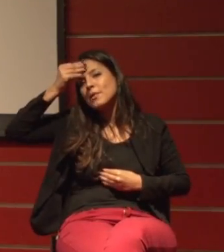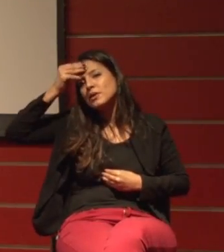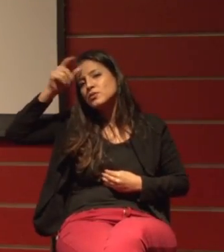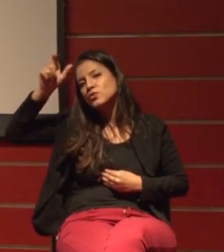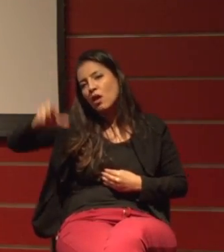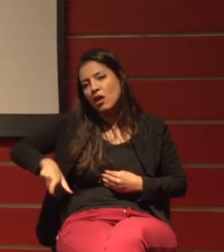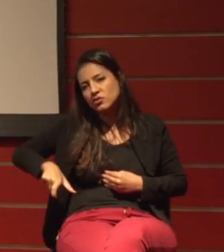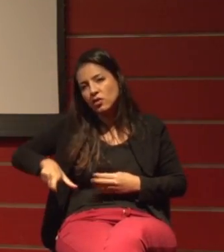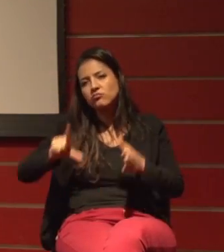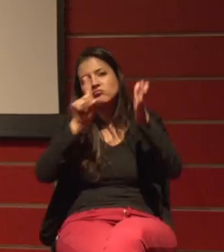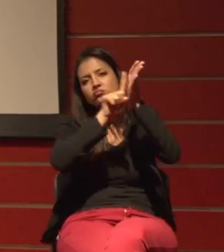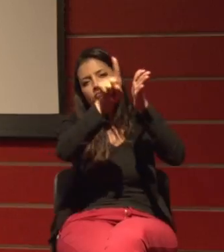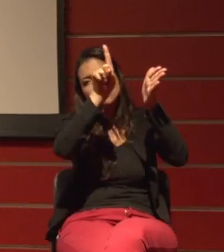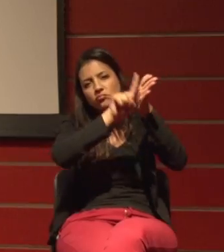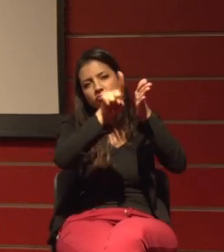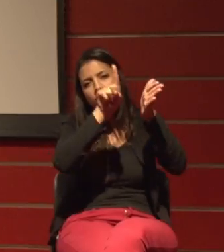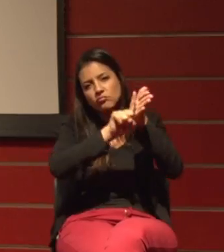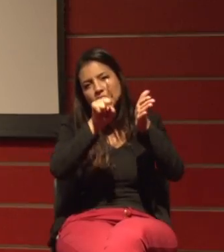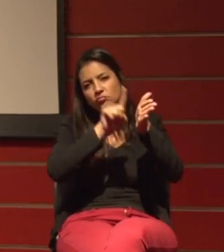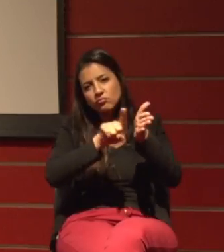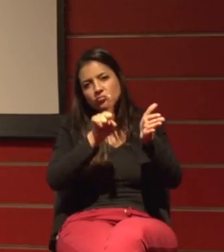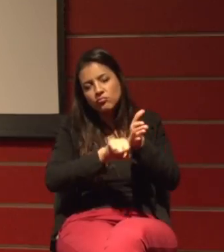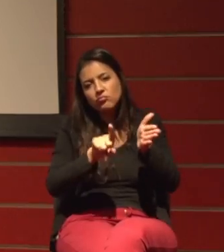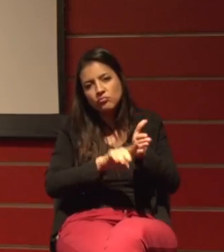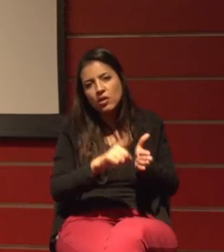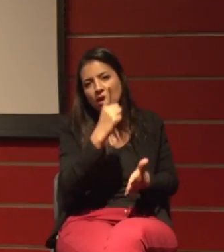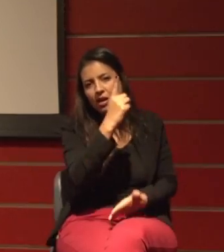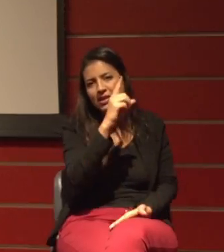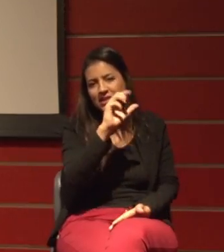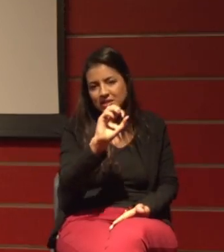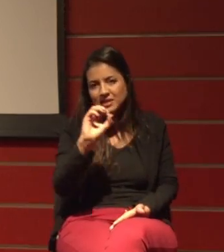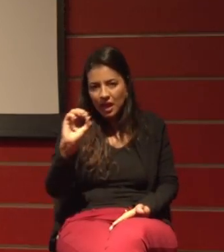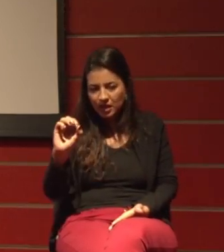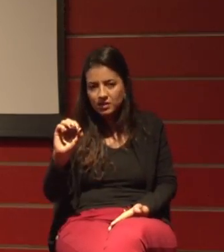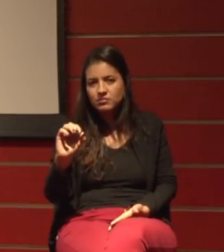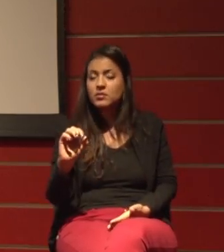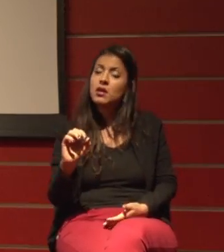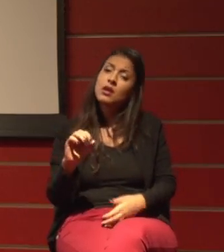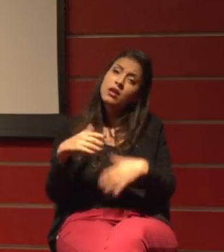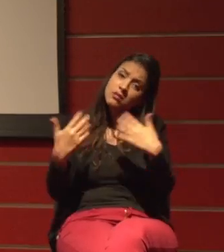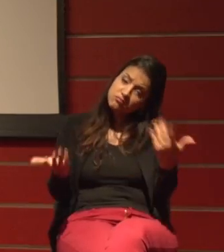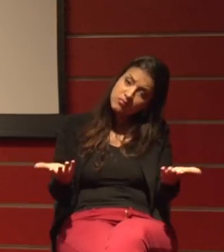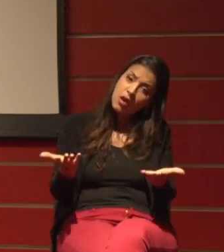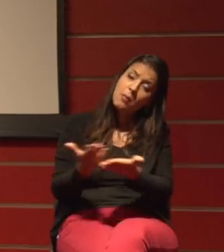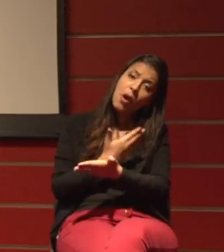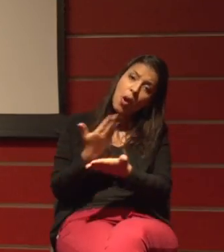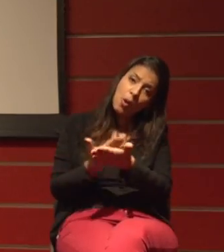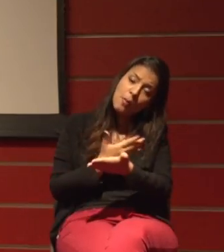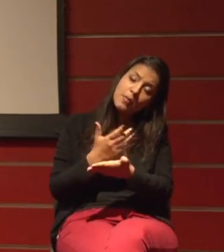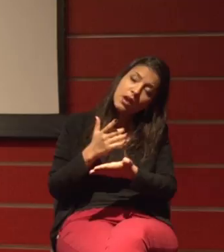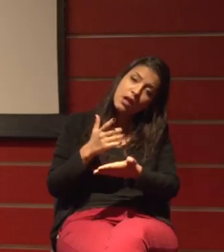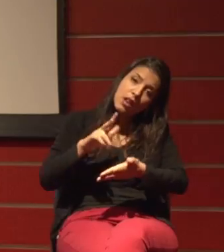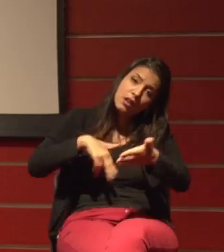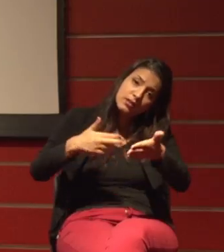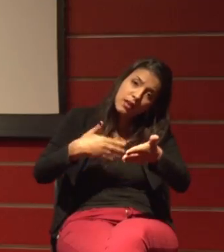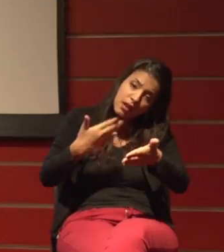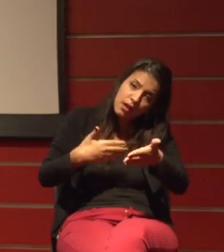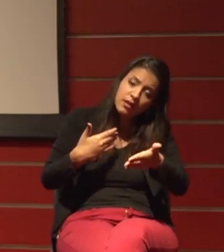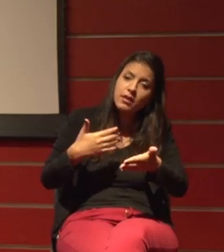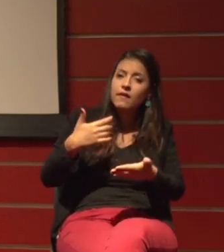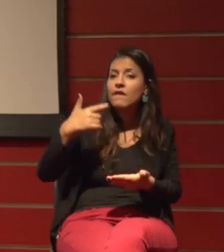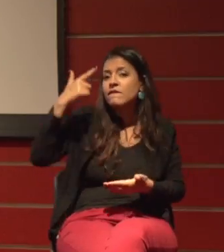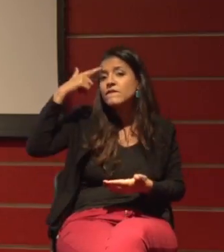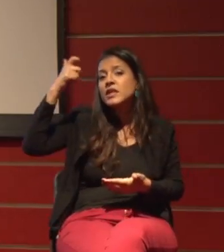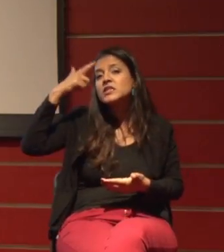construir desenvolver um personagem e a gente tá falando de de uma obra literária Possivelmente de ficção só que atualmente eu tô